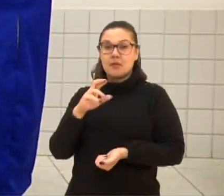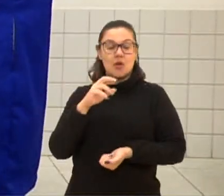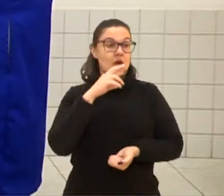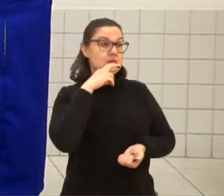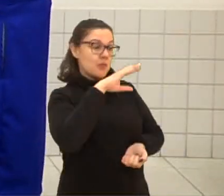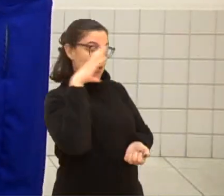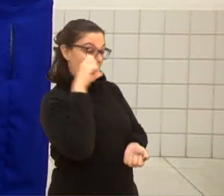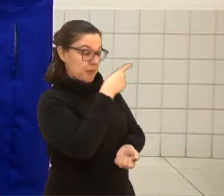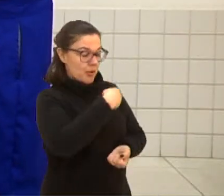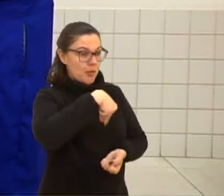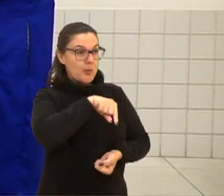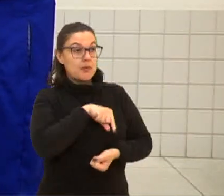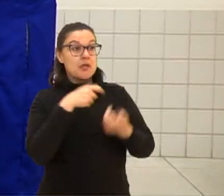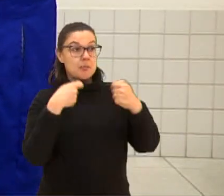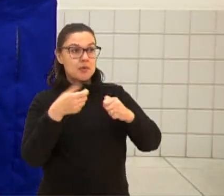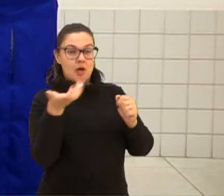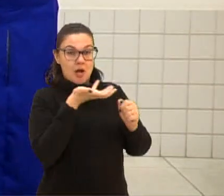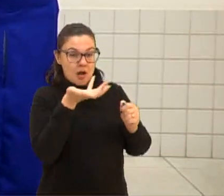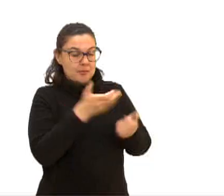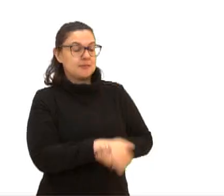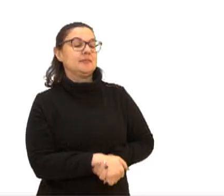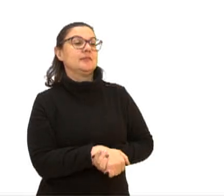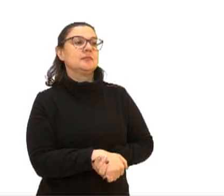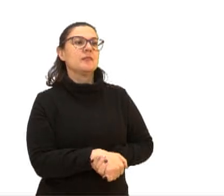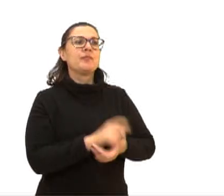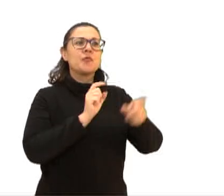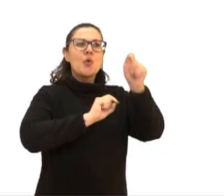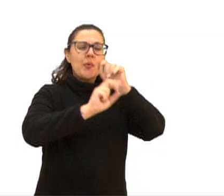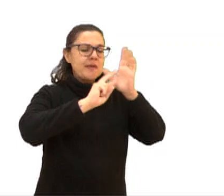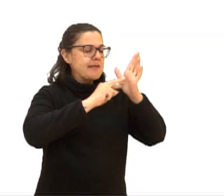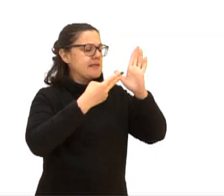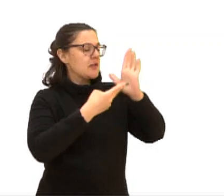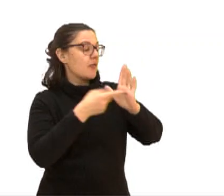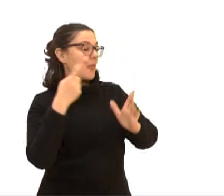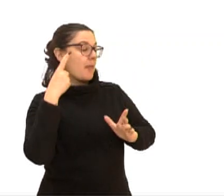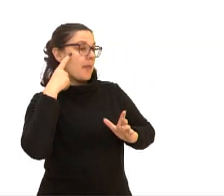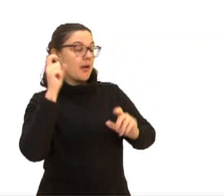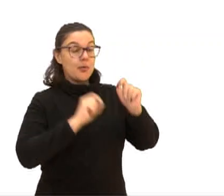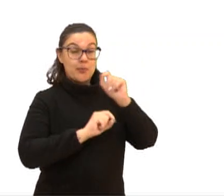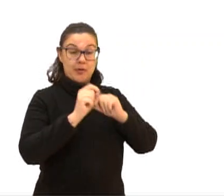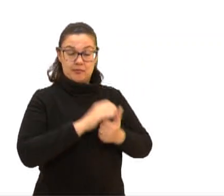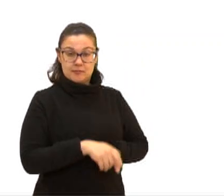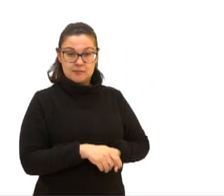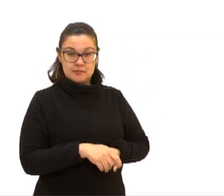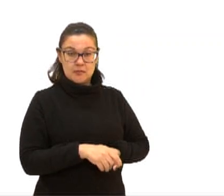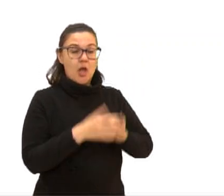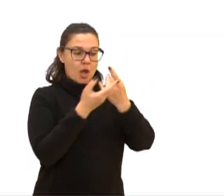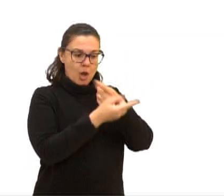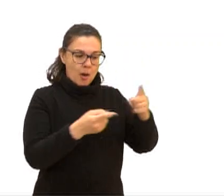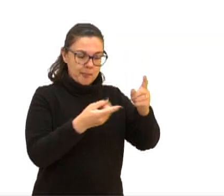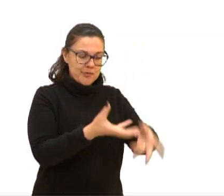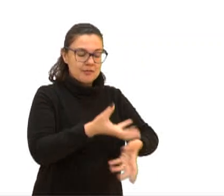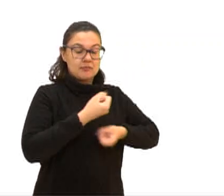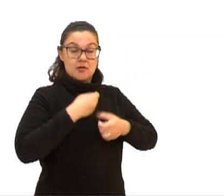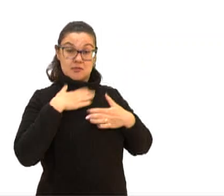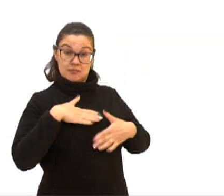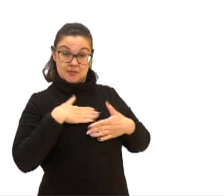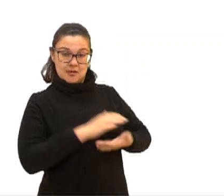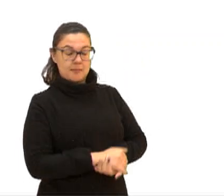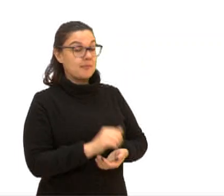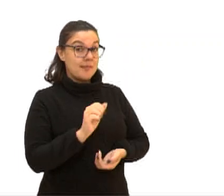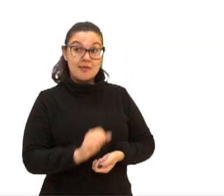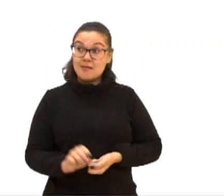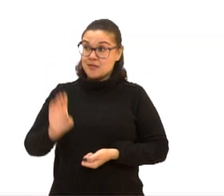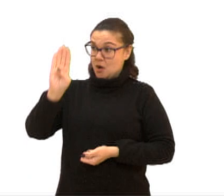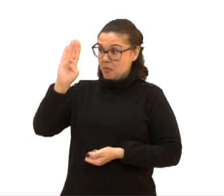Vou fazer bem rapidinho aqui que a gente precisa correr com o tempo, tá? O que é a sonoplastia, então? A. Música que traz tranquilidade.